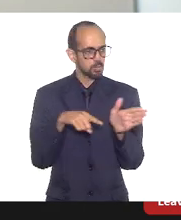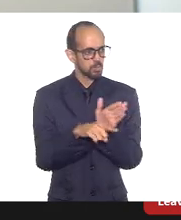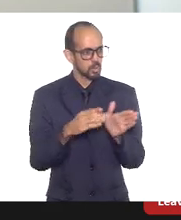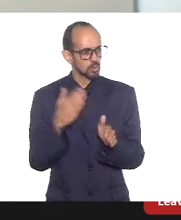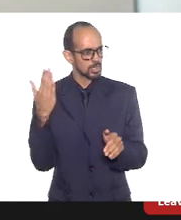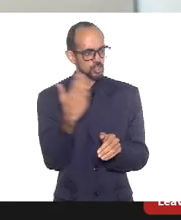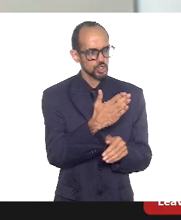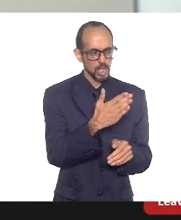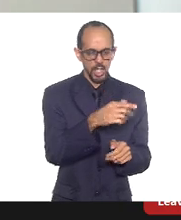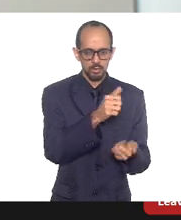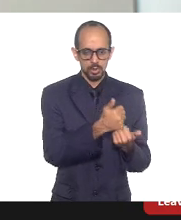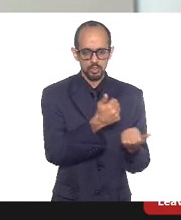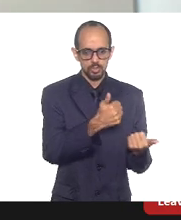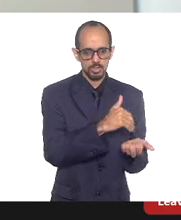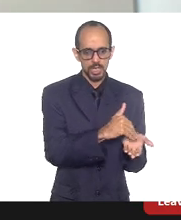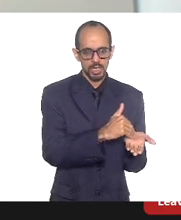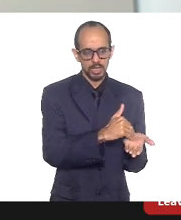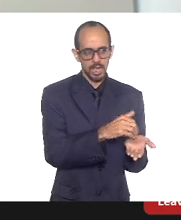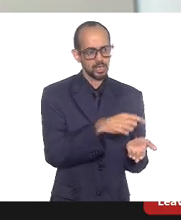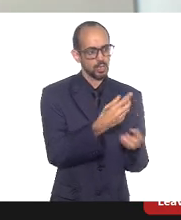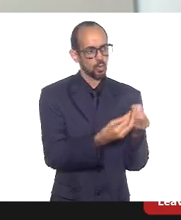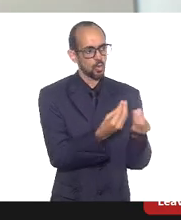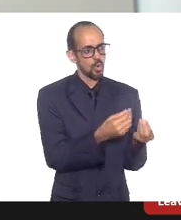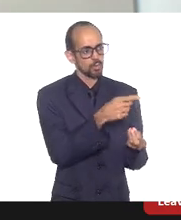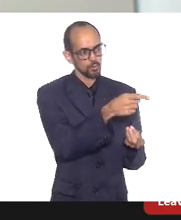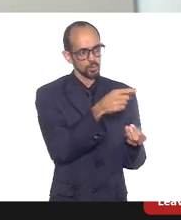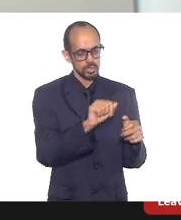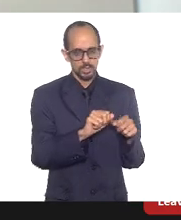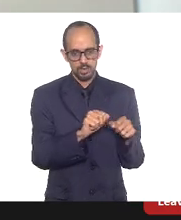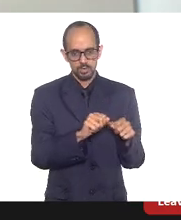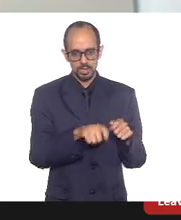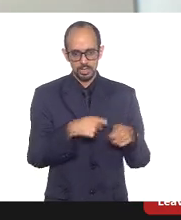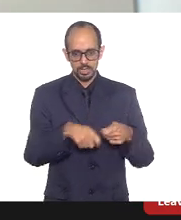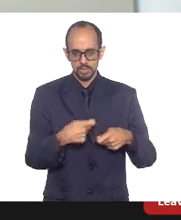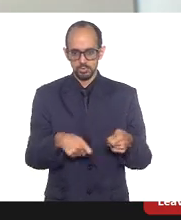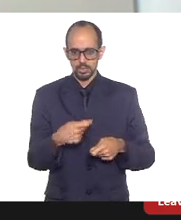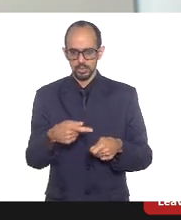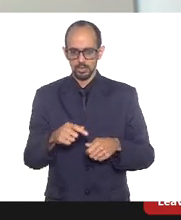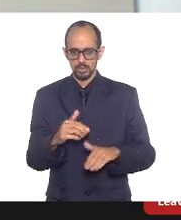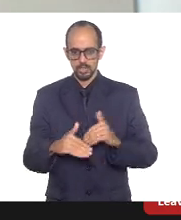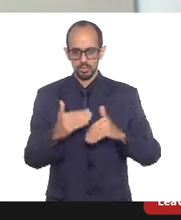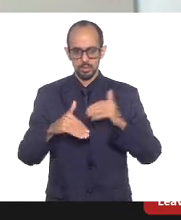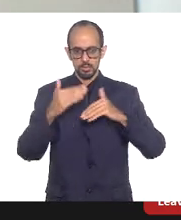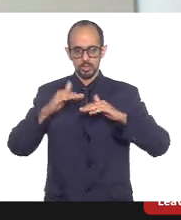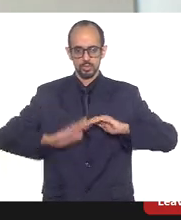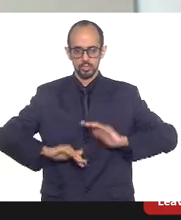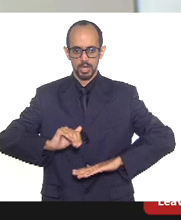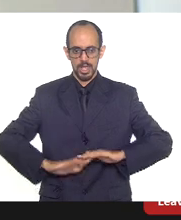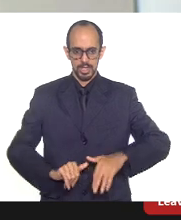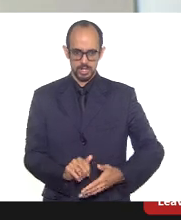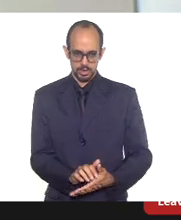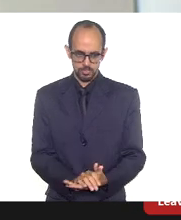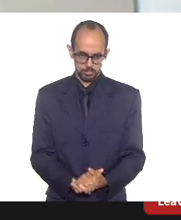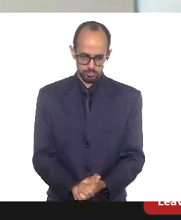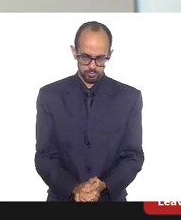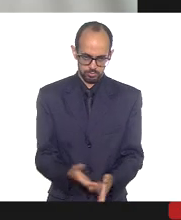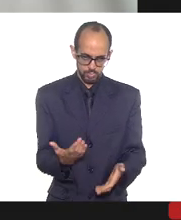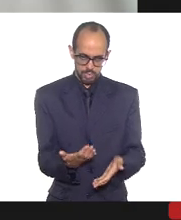para a subsecretária. Como é que a Secretaria de Fazenda está administrando essa situação das progressões das diferentes carreiras?